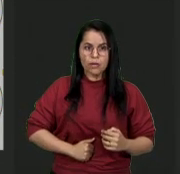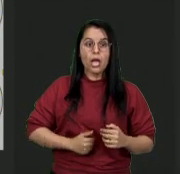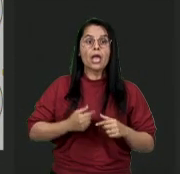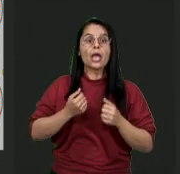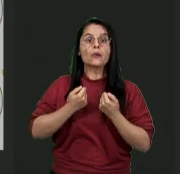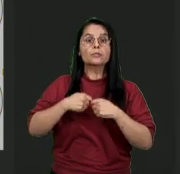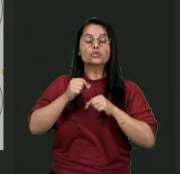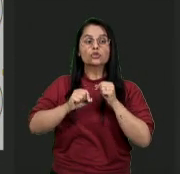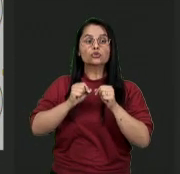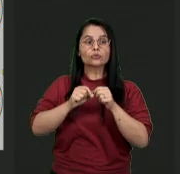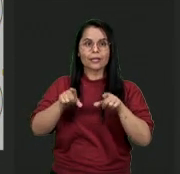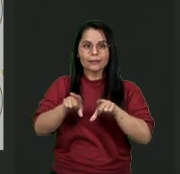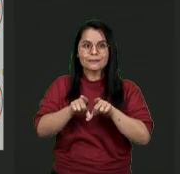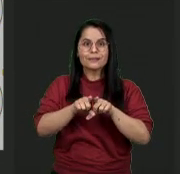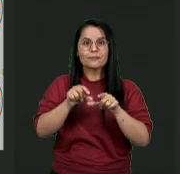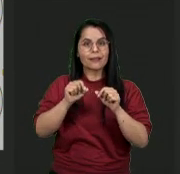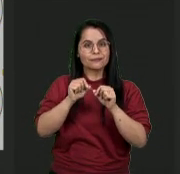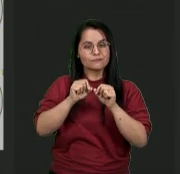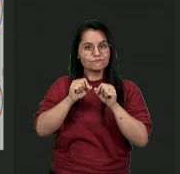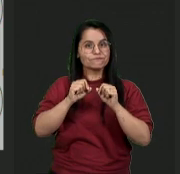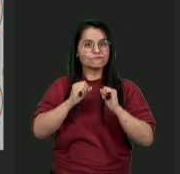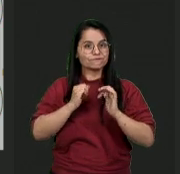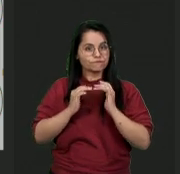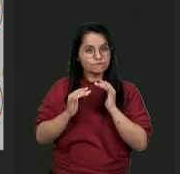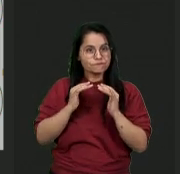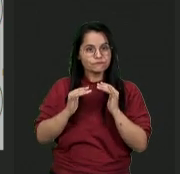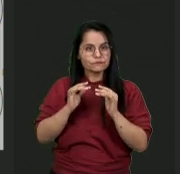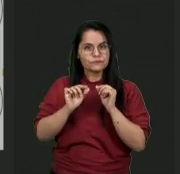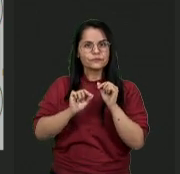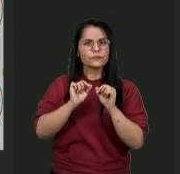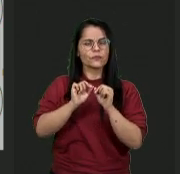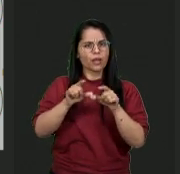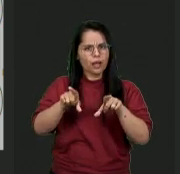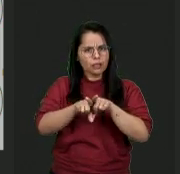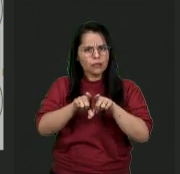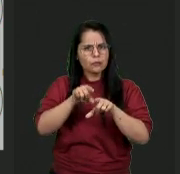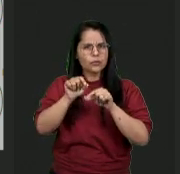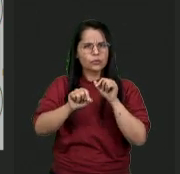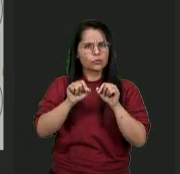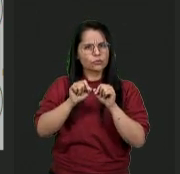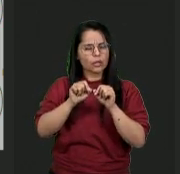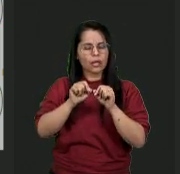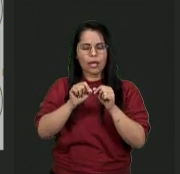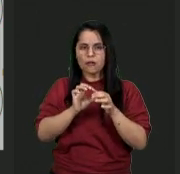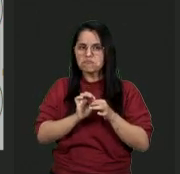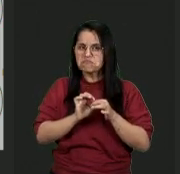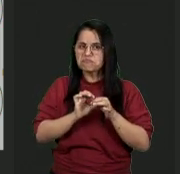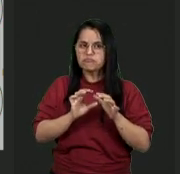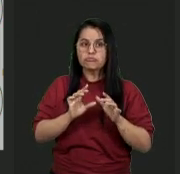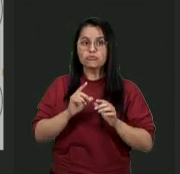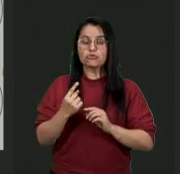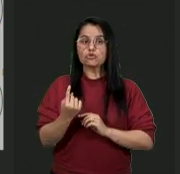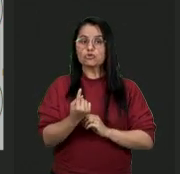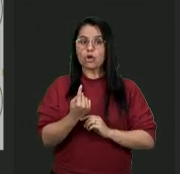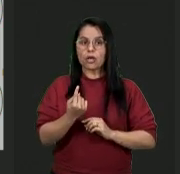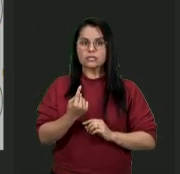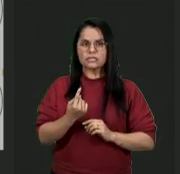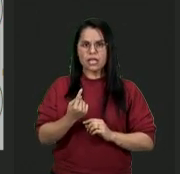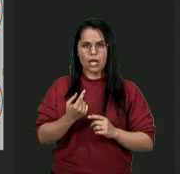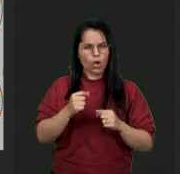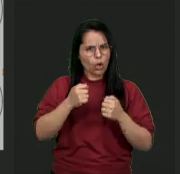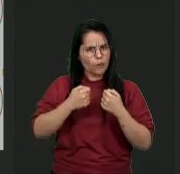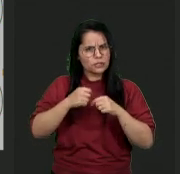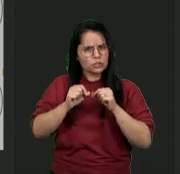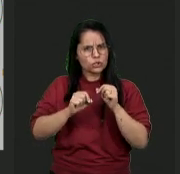que o intestino também realize um movimento. E esse movimento também é involuntário.